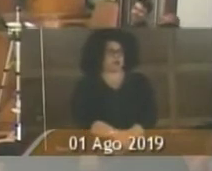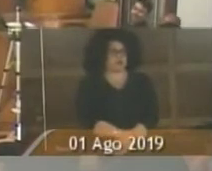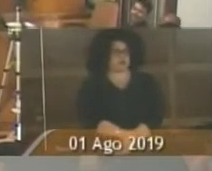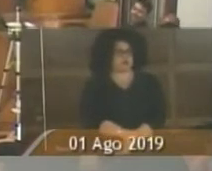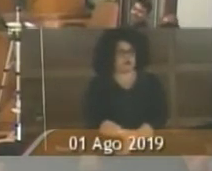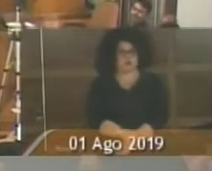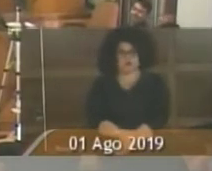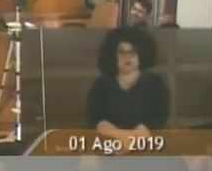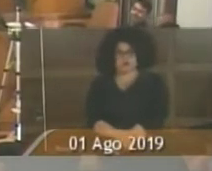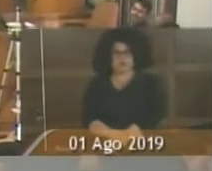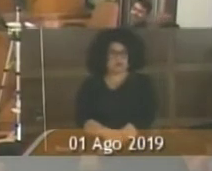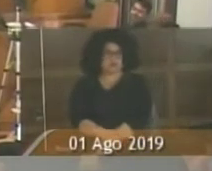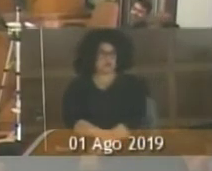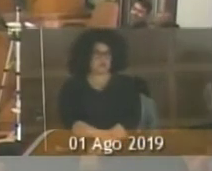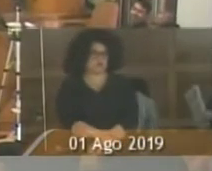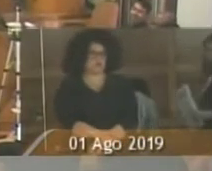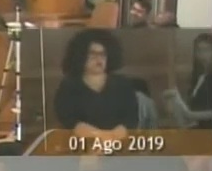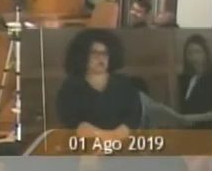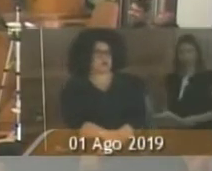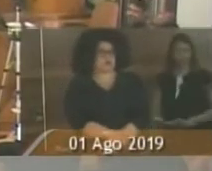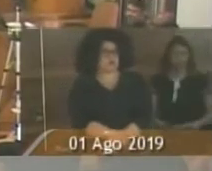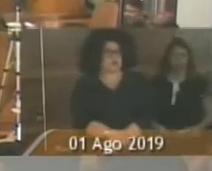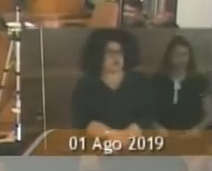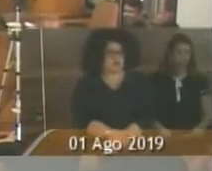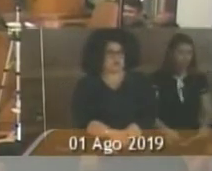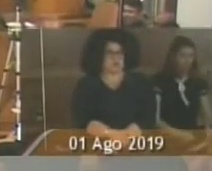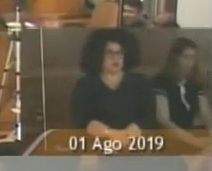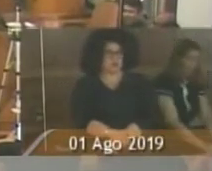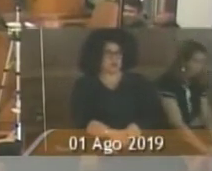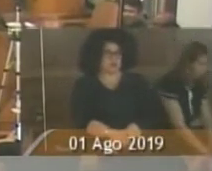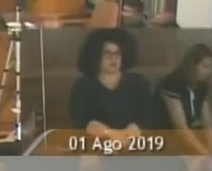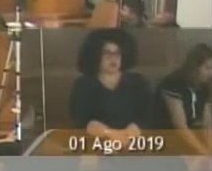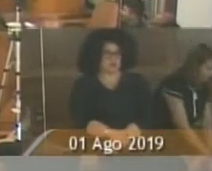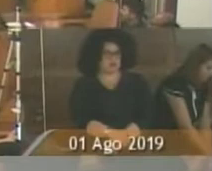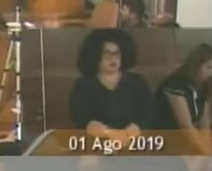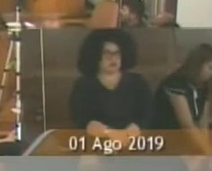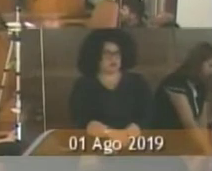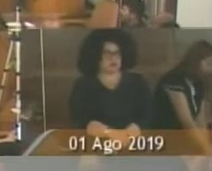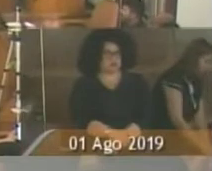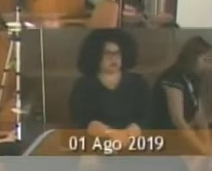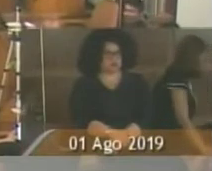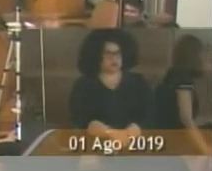Vereador Marquinhos Coelho. Depois é você. Né? Pois não, pois não.